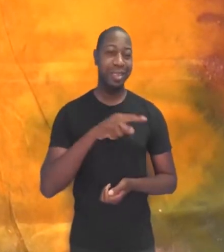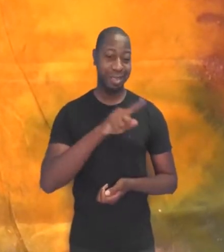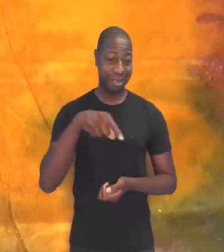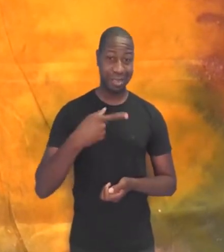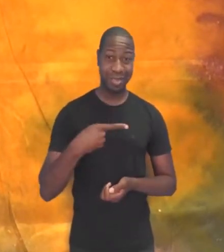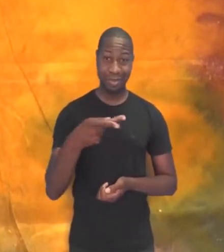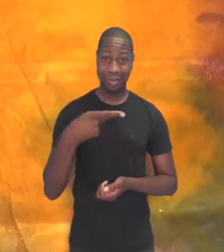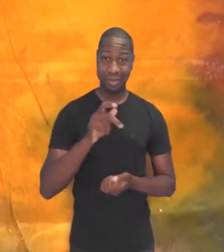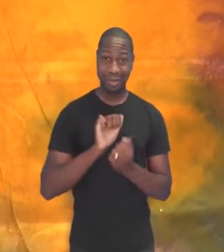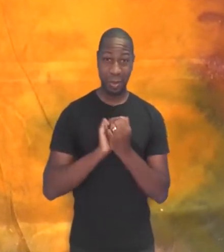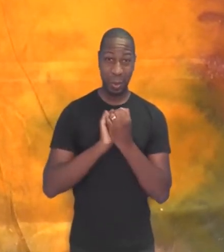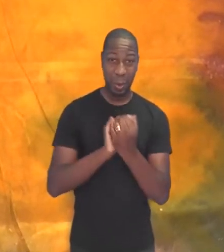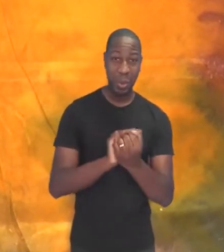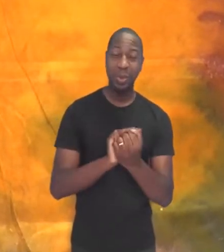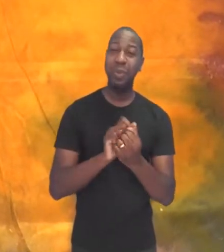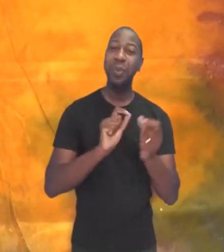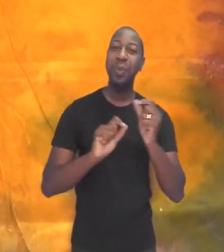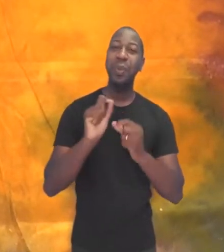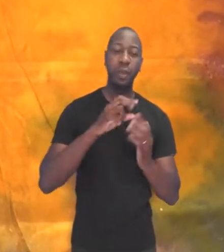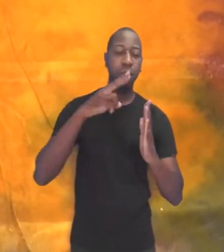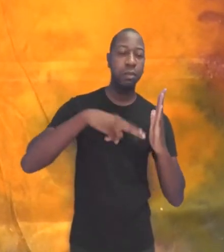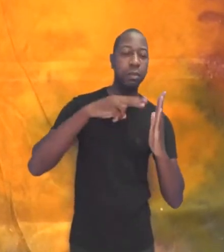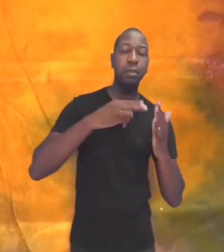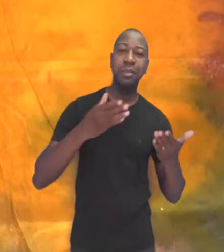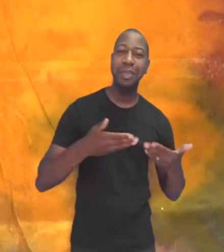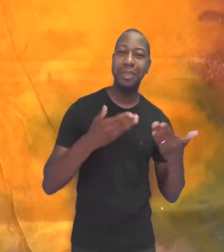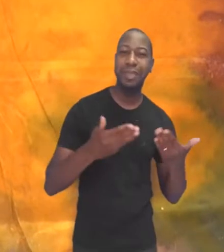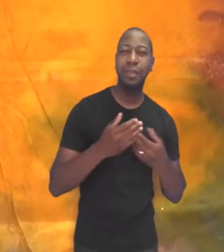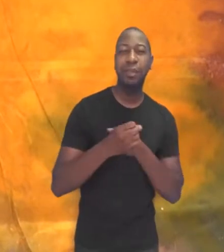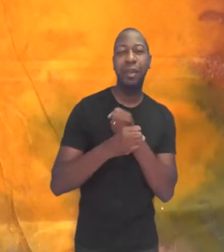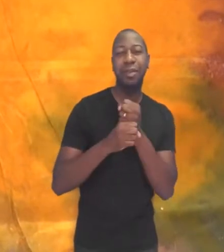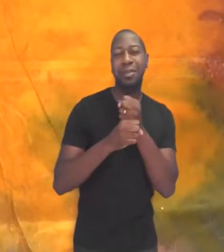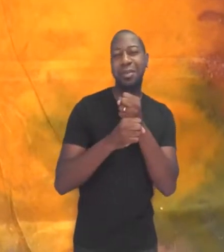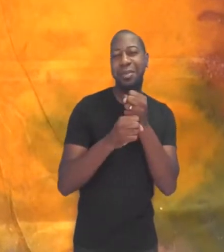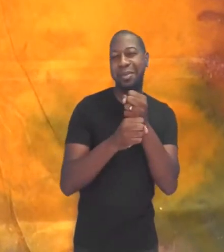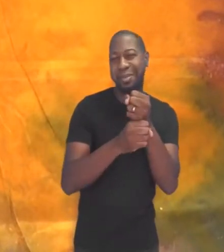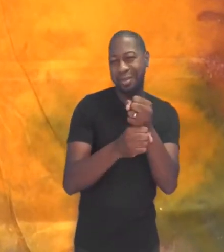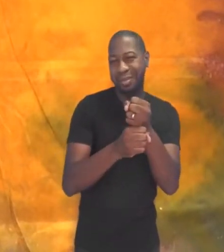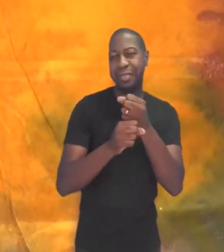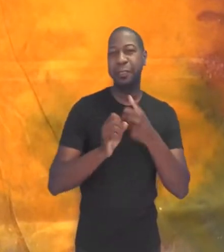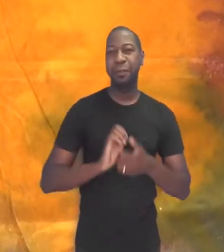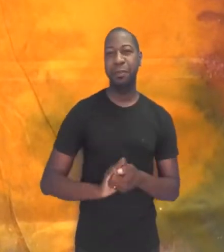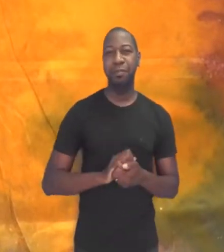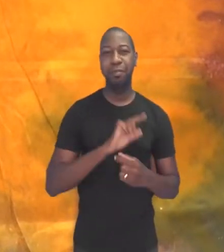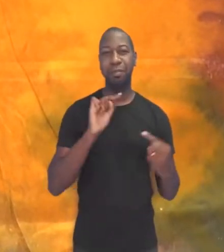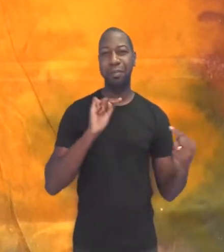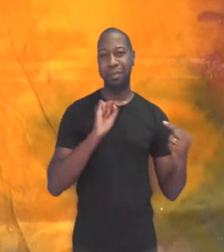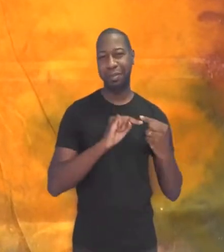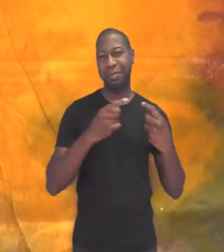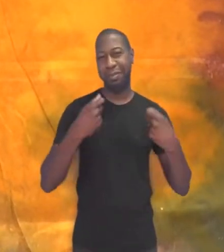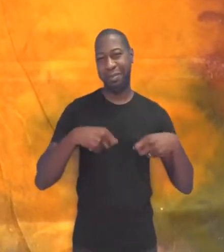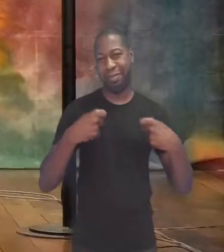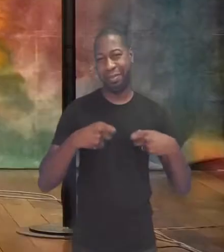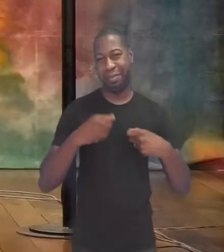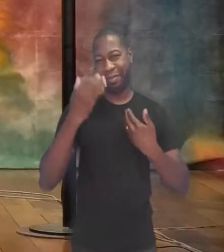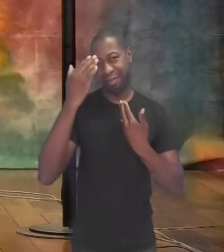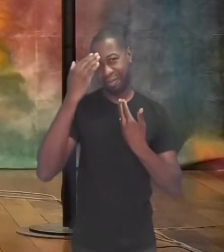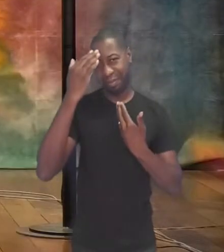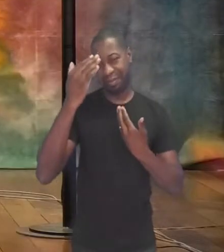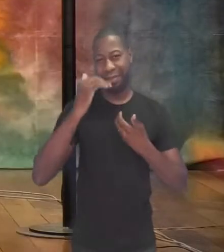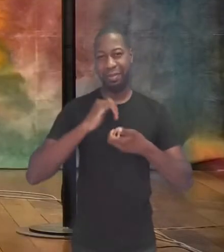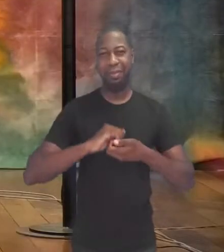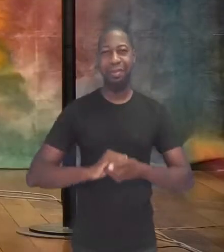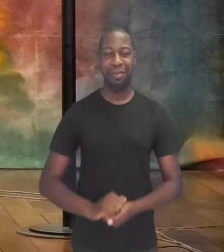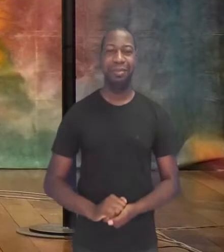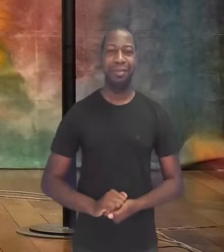aí fomentando a literatura, o livro, a leitura por muitos e muitos anos aí, que é o que a gente precisa. Obrigada. É isso